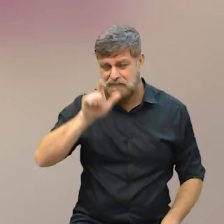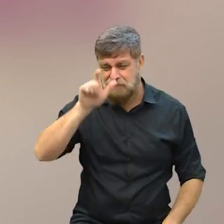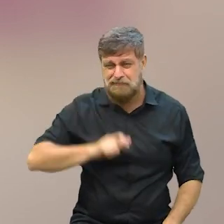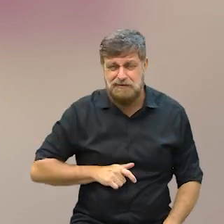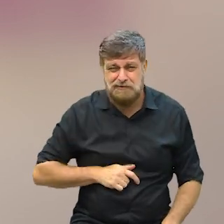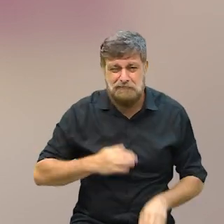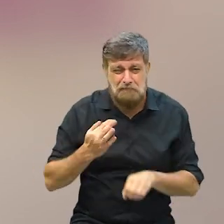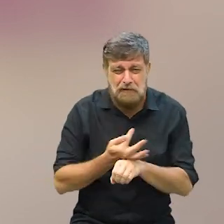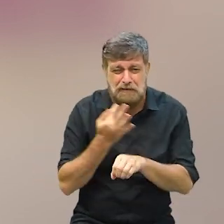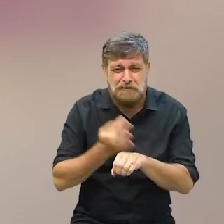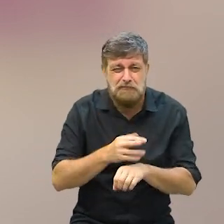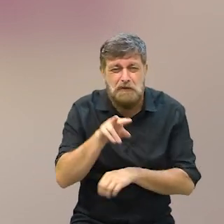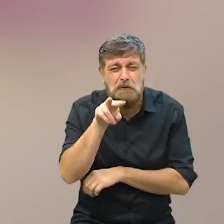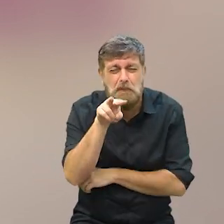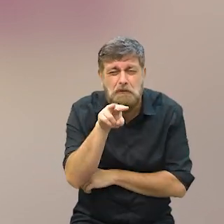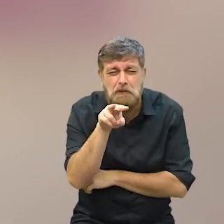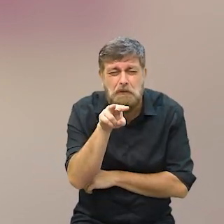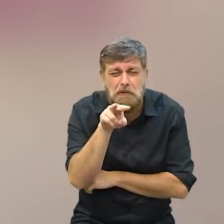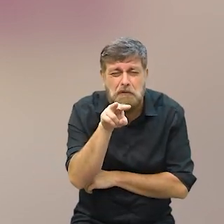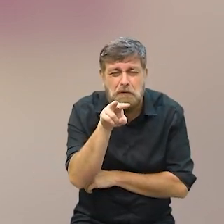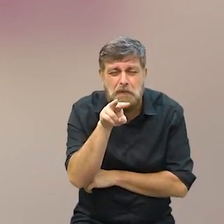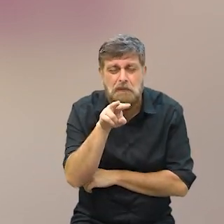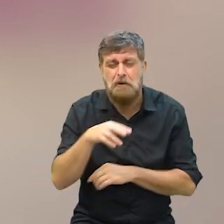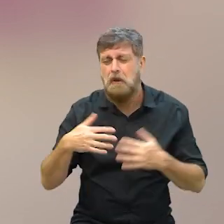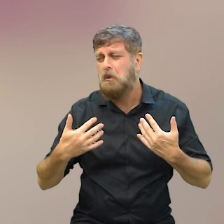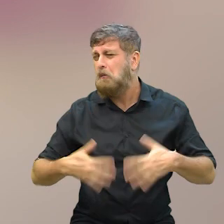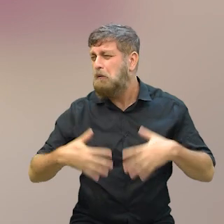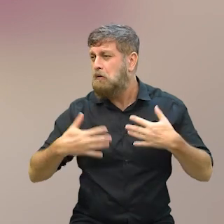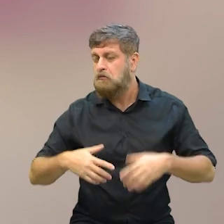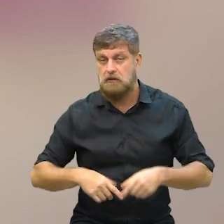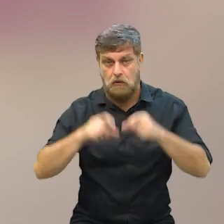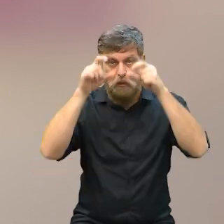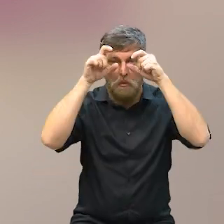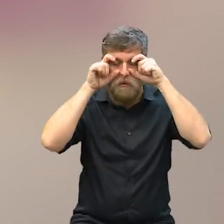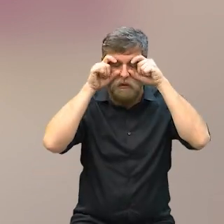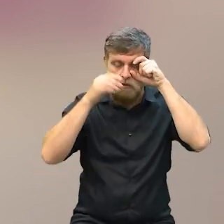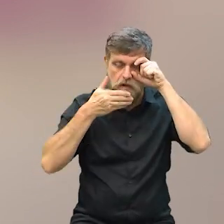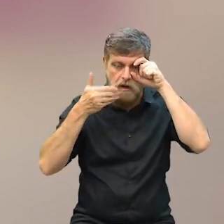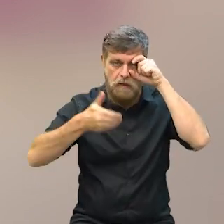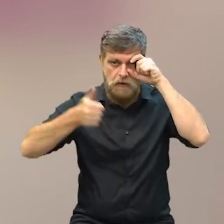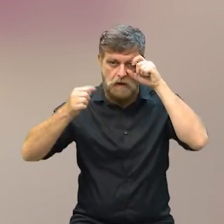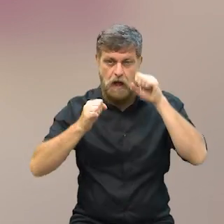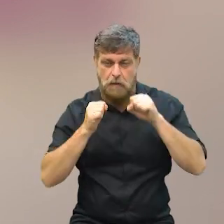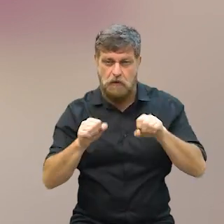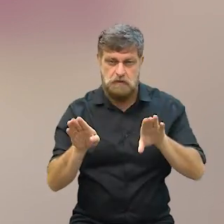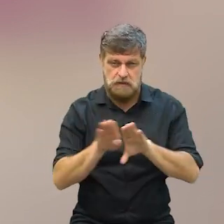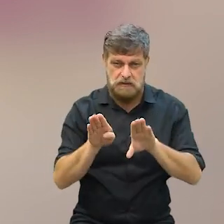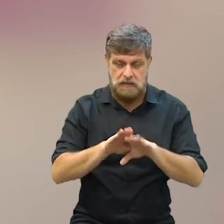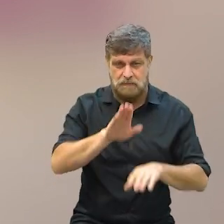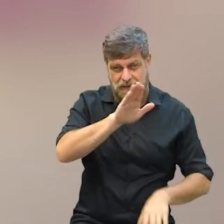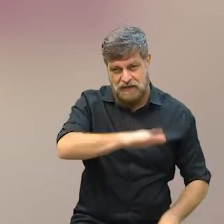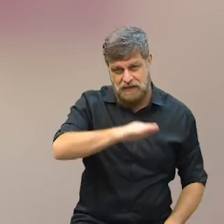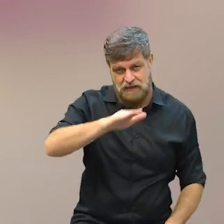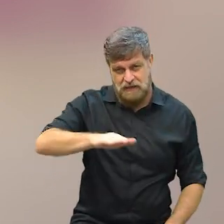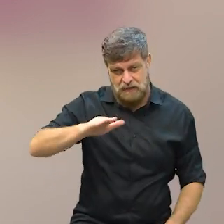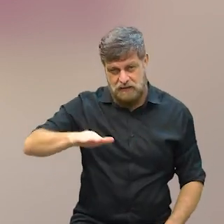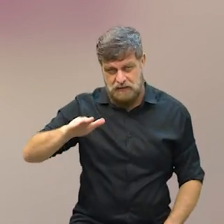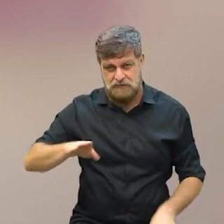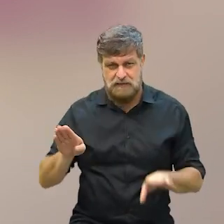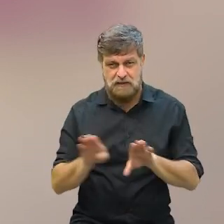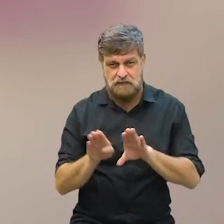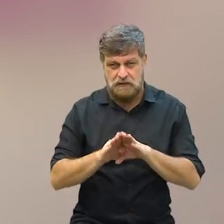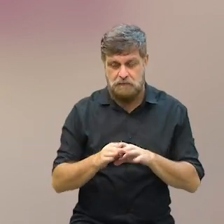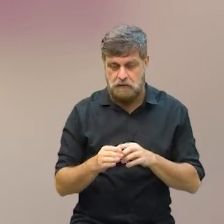ficar fazendo esforço visual muito grande, né? Então, assim, sim, a correção óptica, que pode ser com óculos, no caso de crianças,